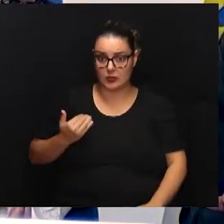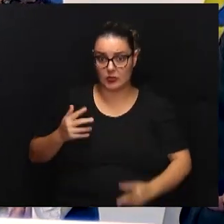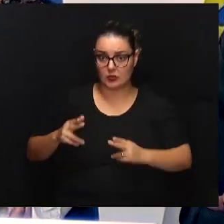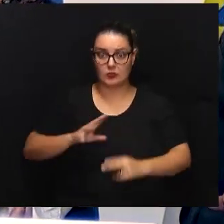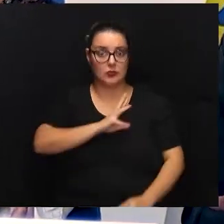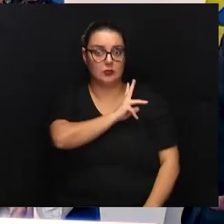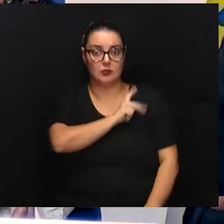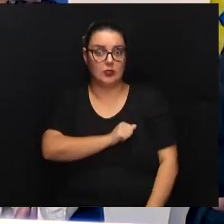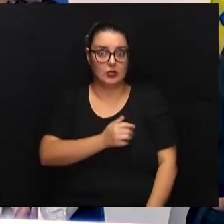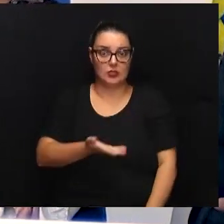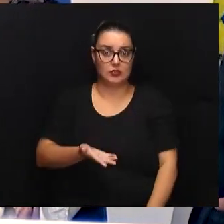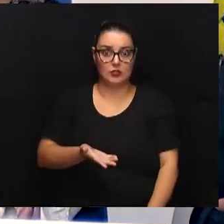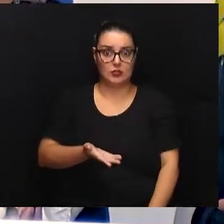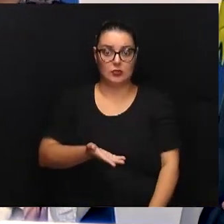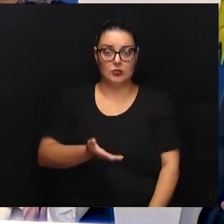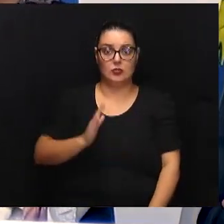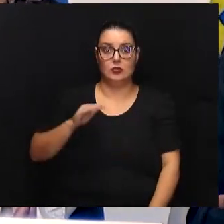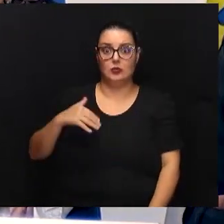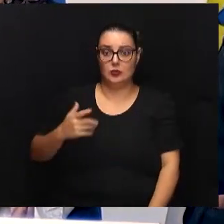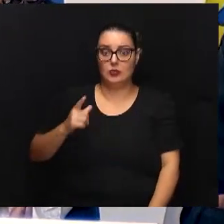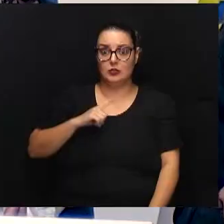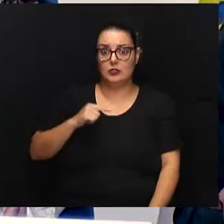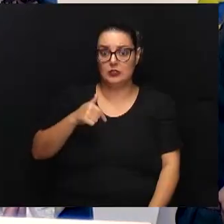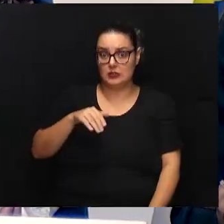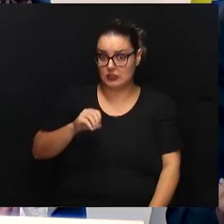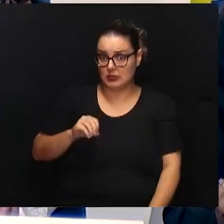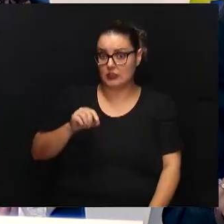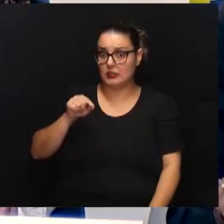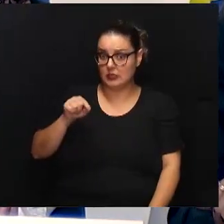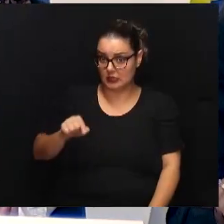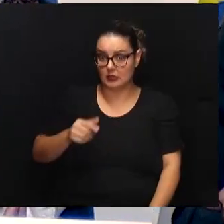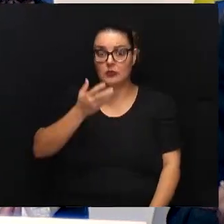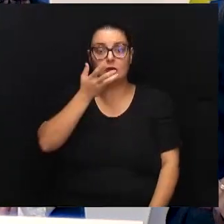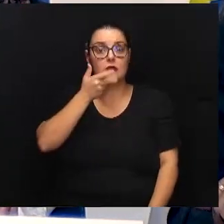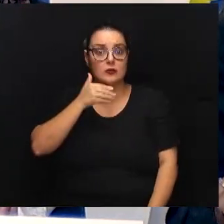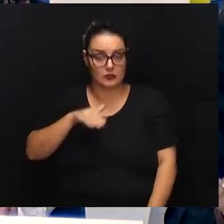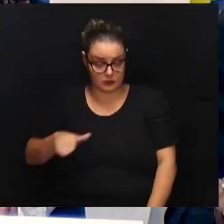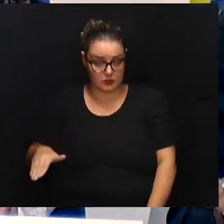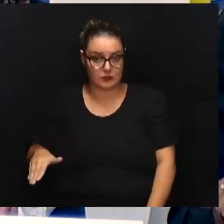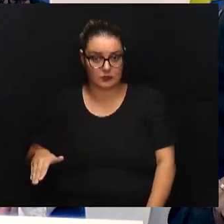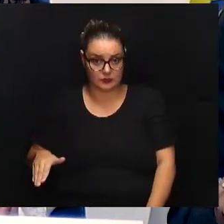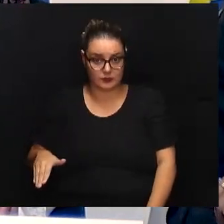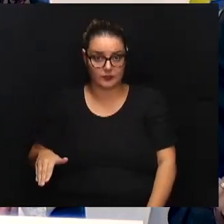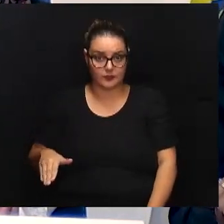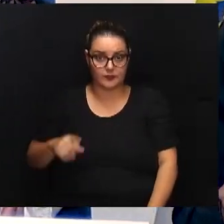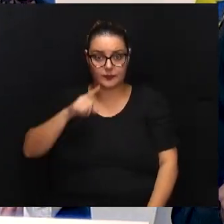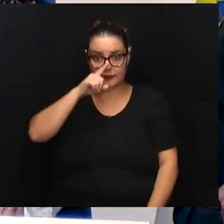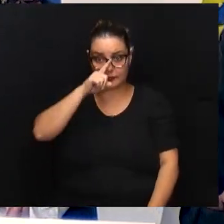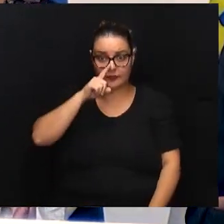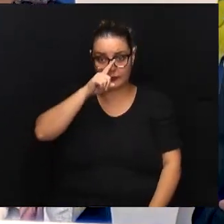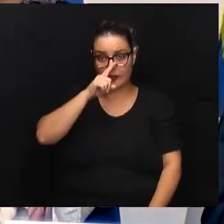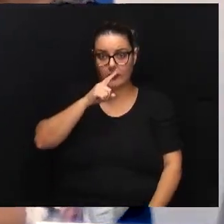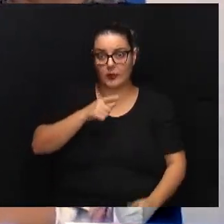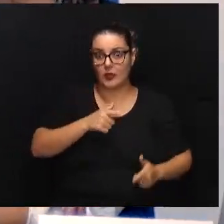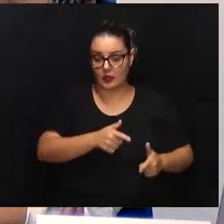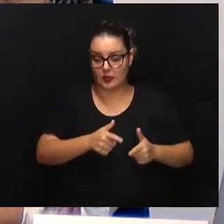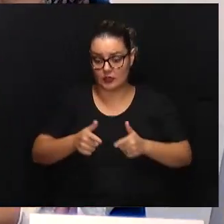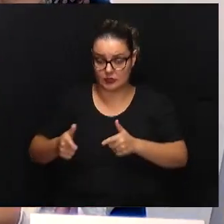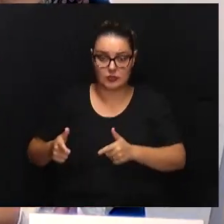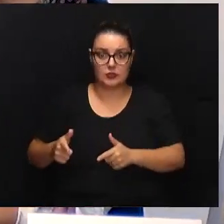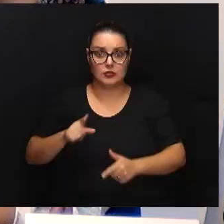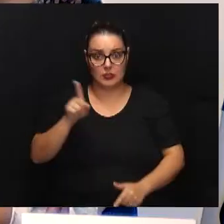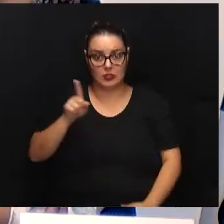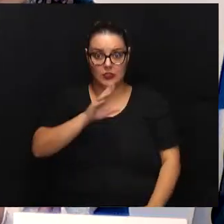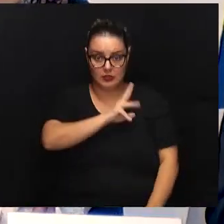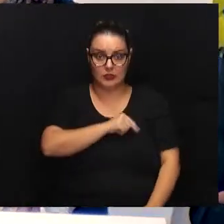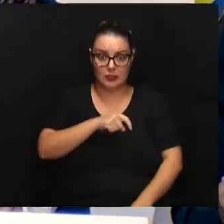70 mil crianças que estão sob o risco iminente de morte na Palestina, agora, nesse momento, por conta